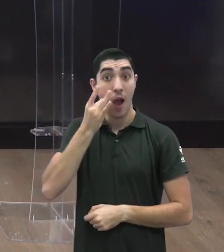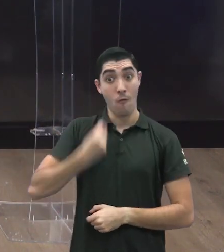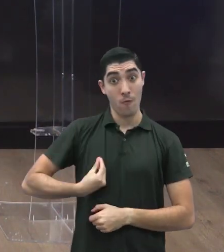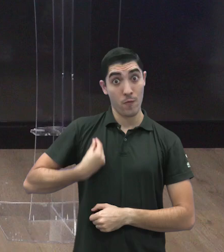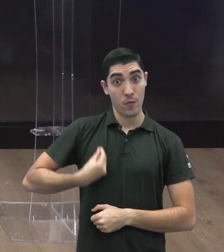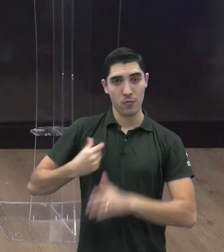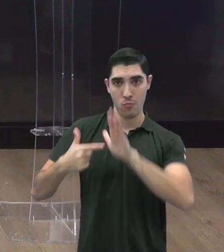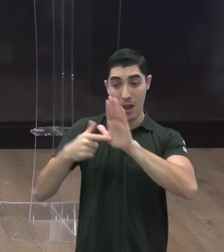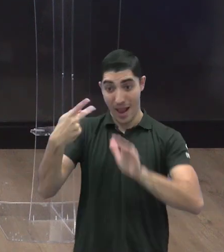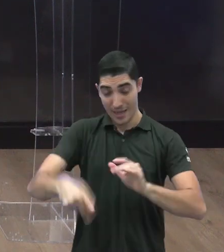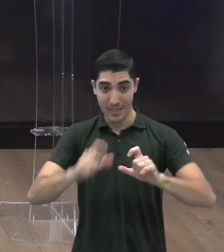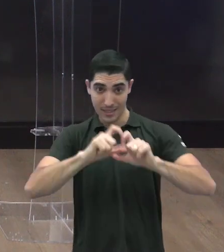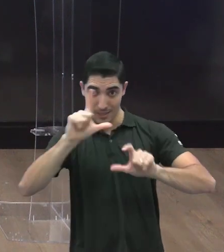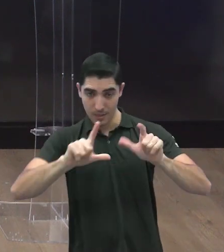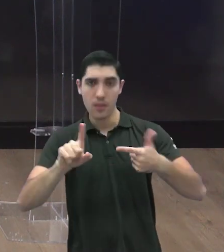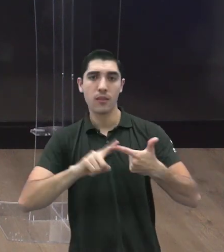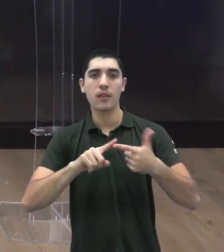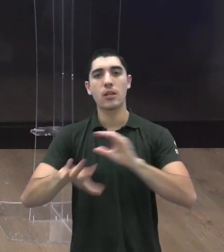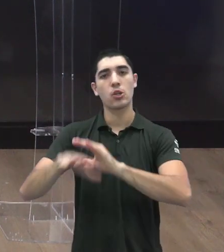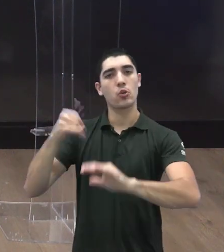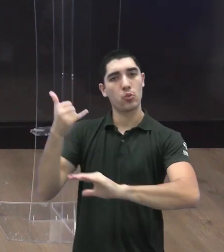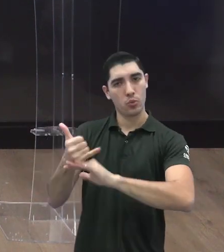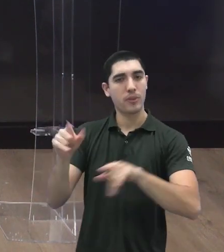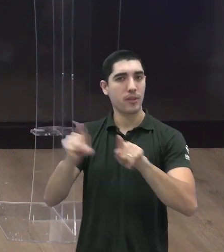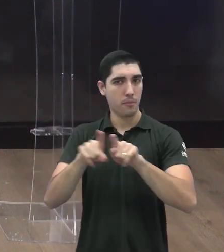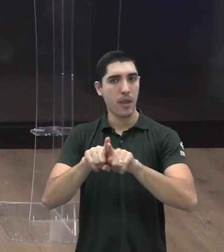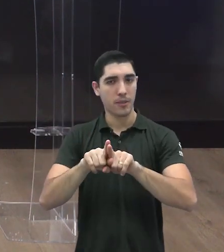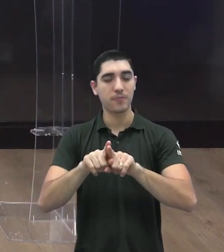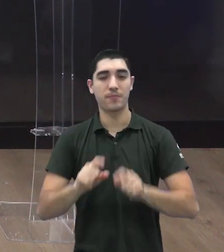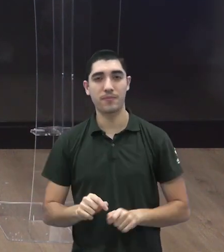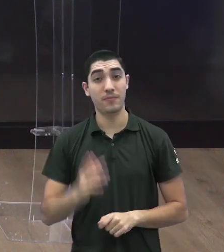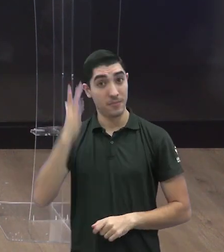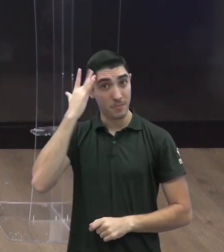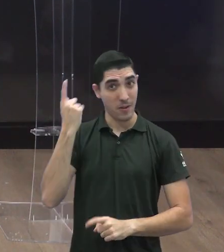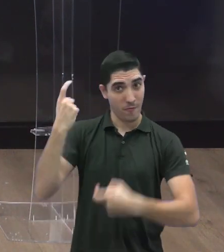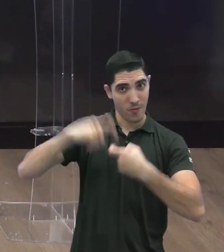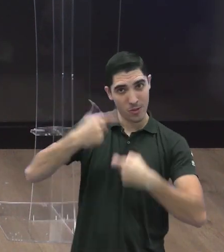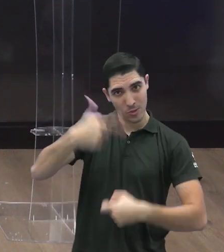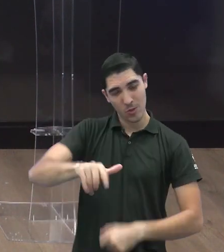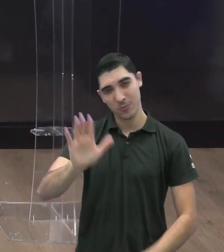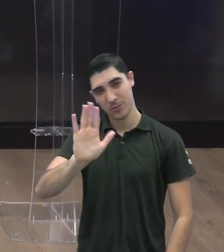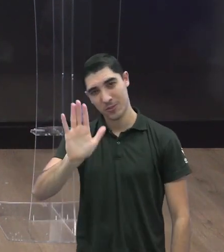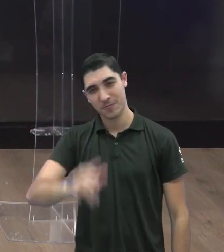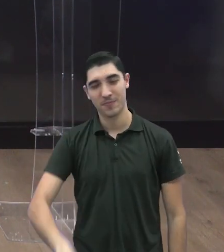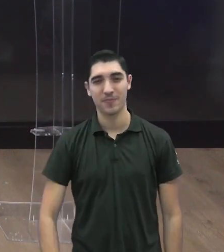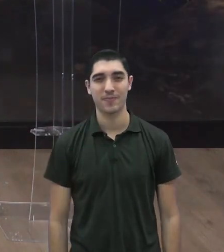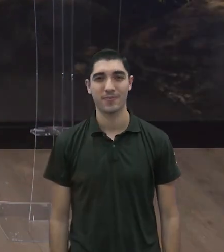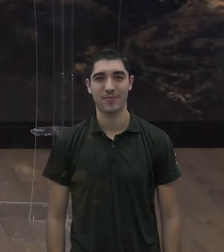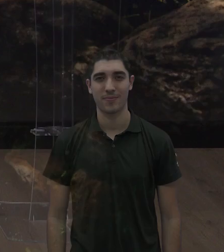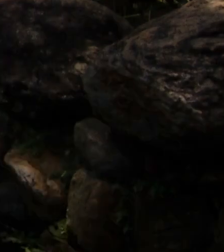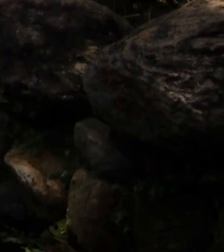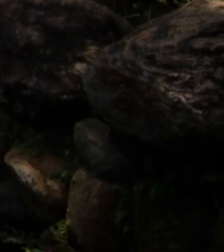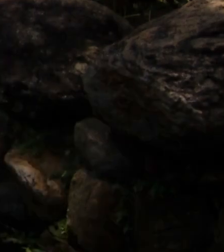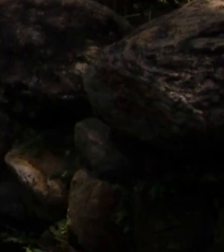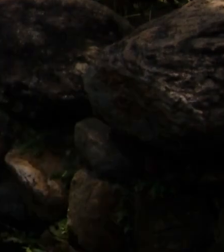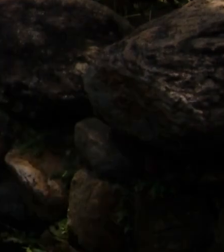com transmissão ao vivo, tanto pela TV quanto pelo YouTube. Amanhã estaremos de volta. Até lá!